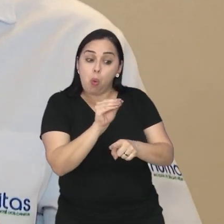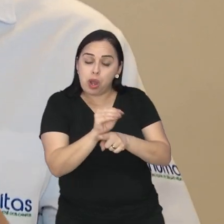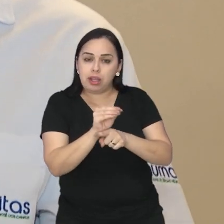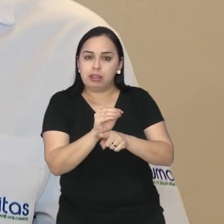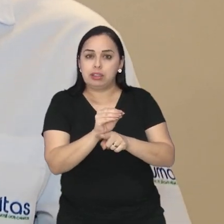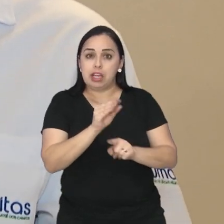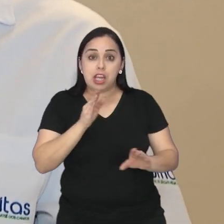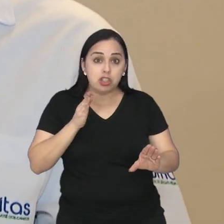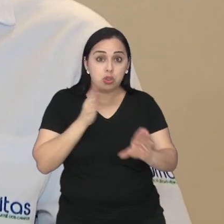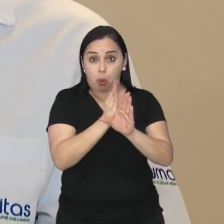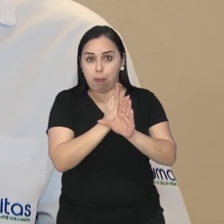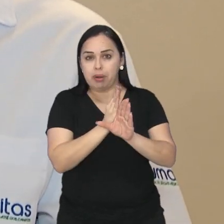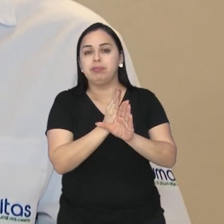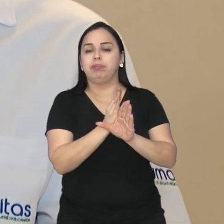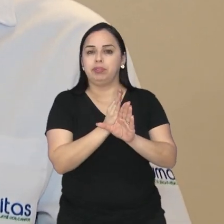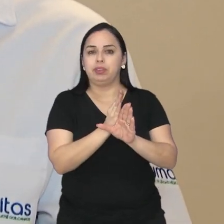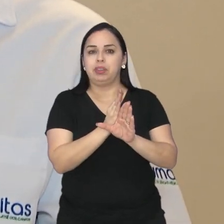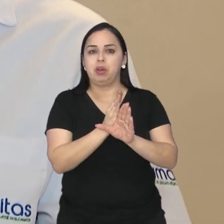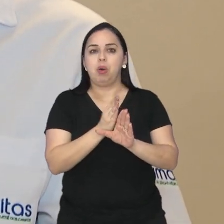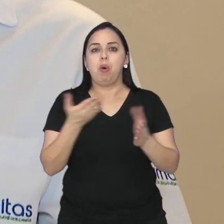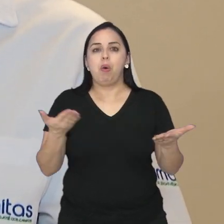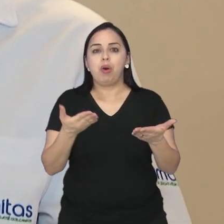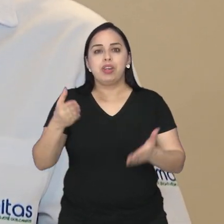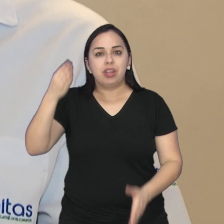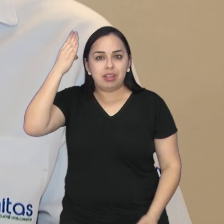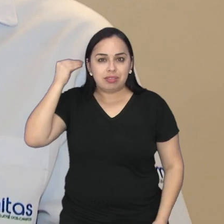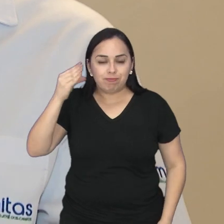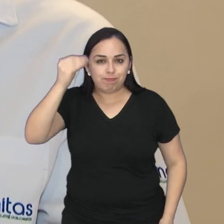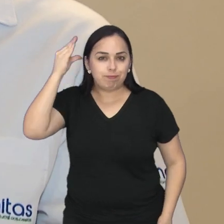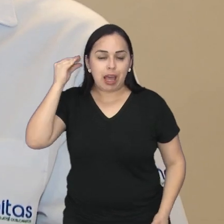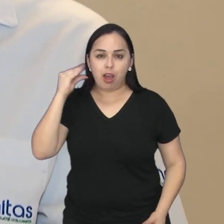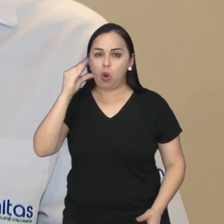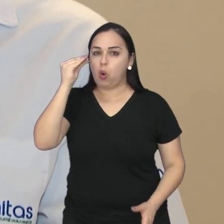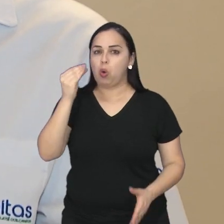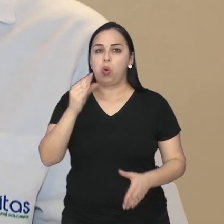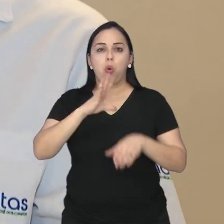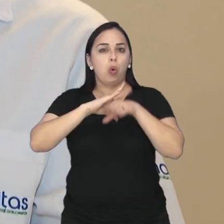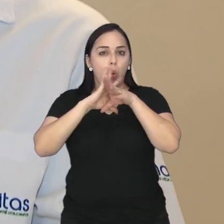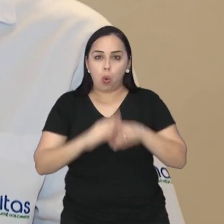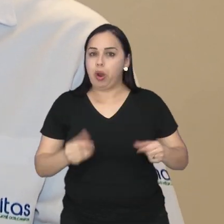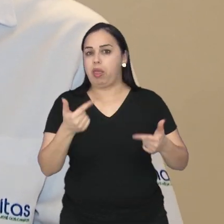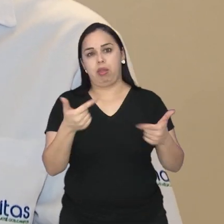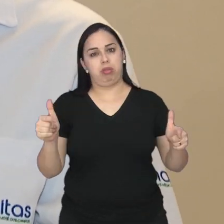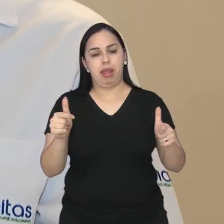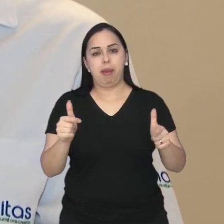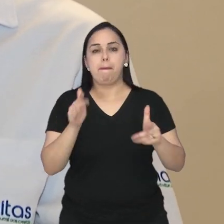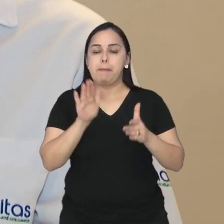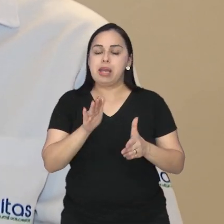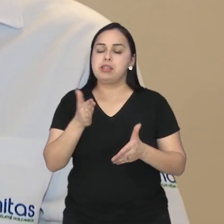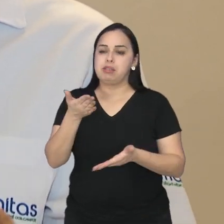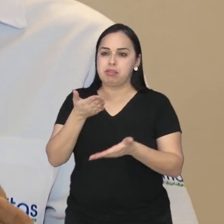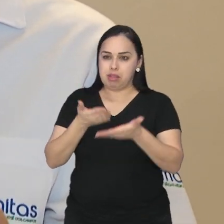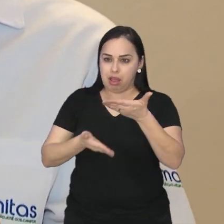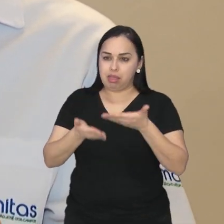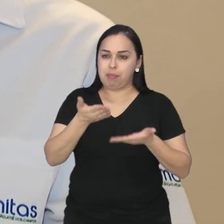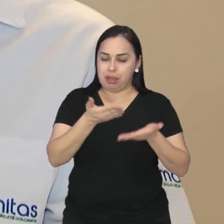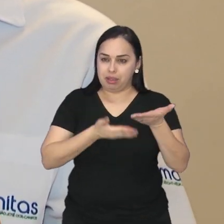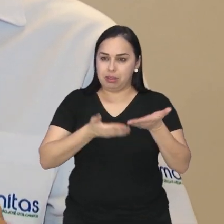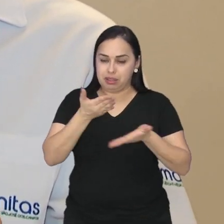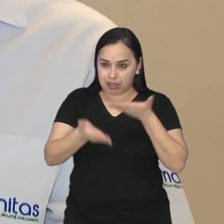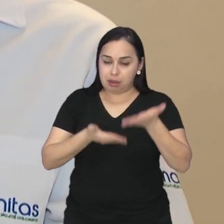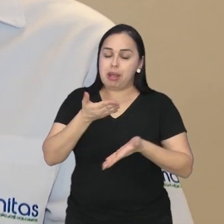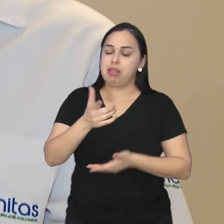paciente, mas a partir do momento que você faz o diagnóstico, hoje a esquizofrenia é uma doença que não tem cura, mas tem tratamento. Então é uma doença